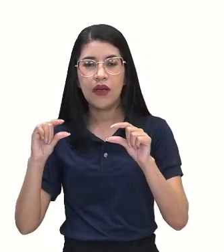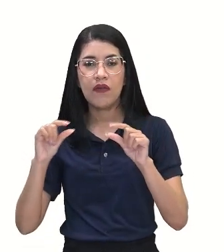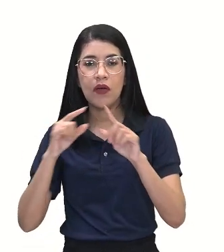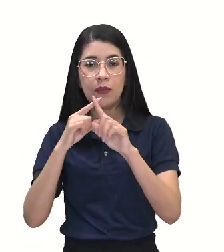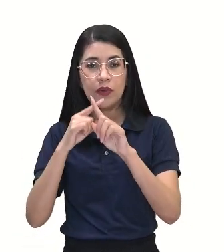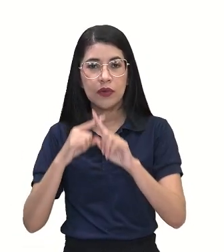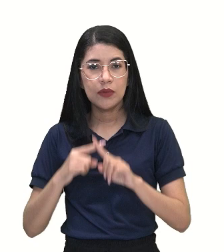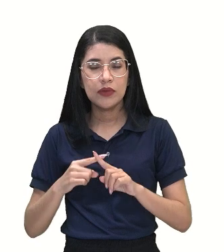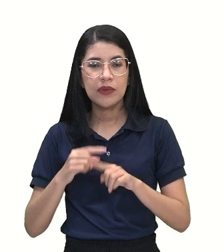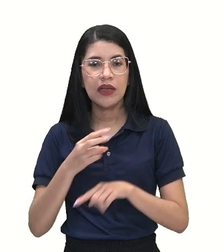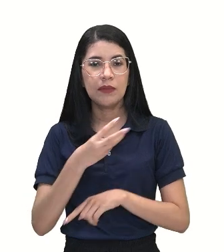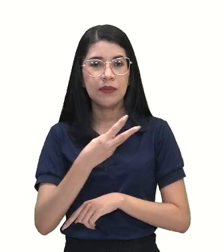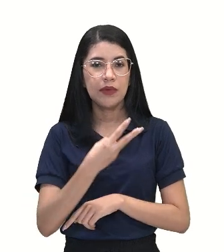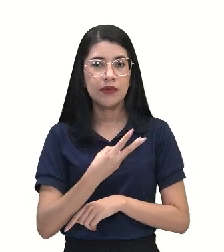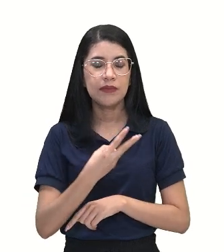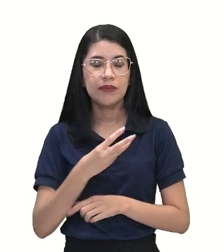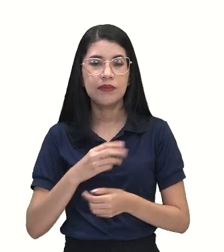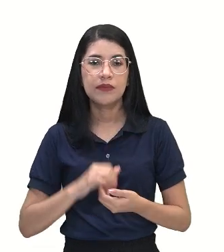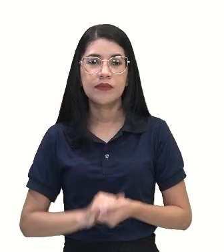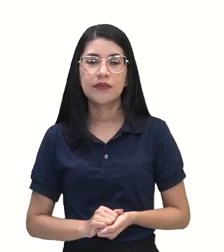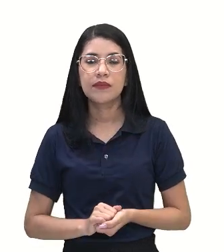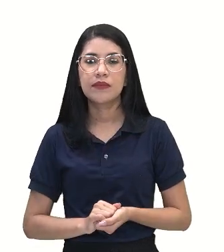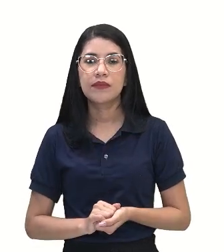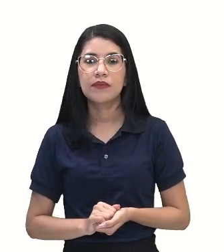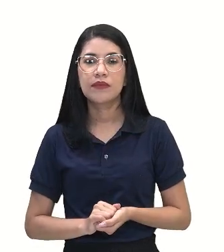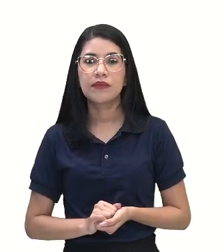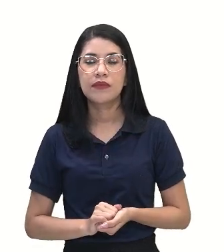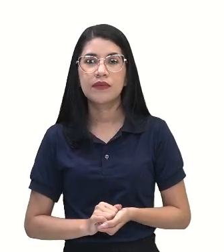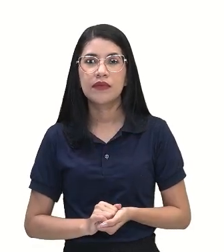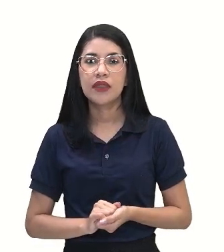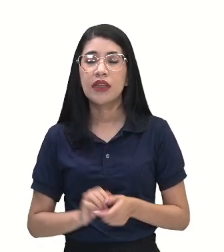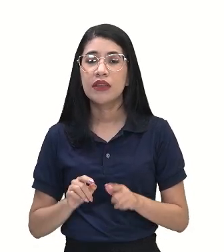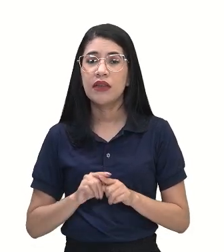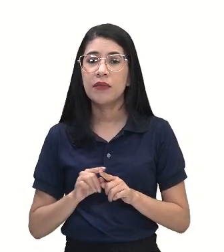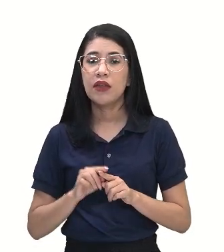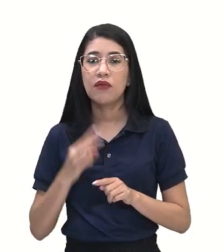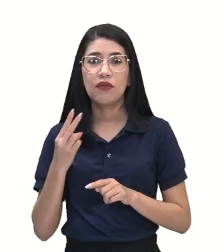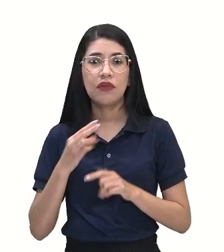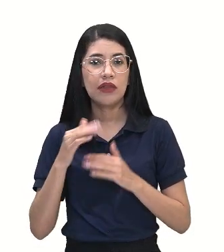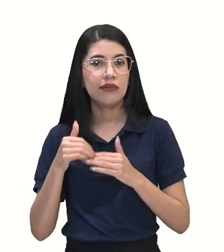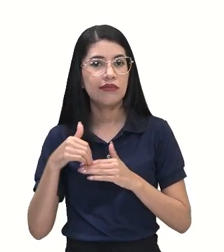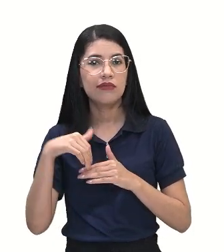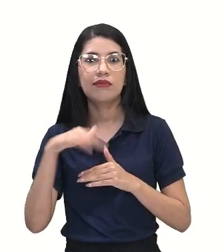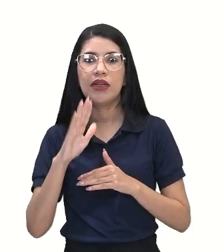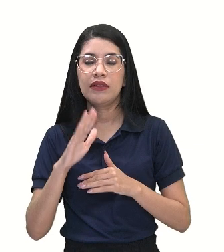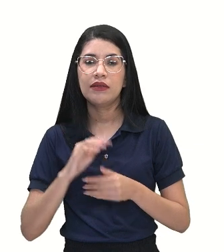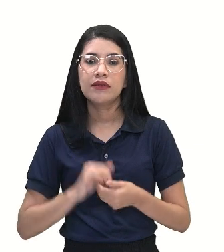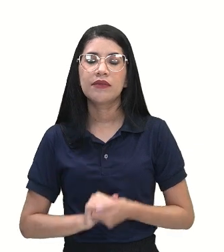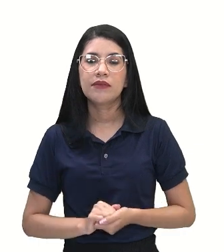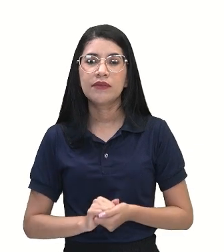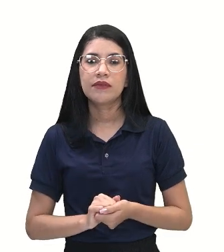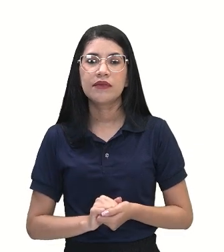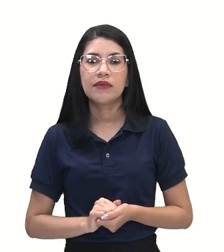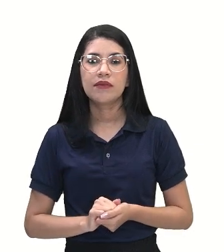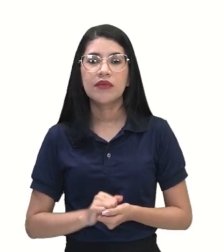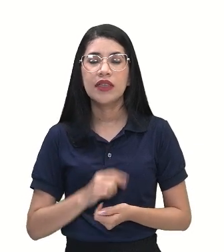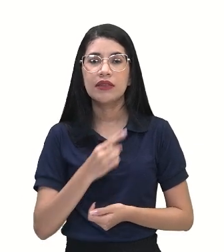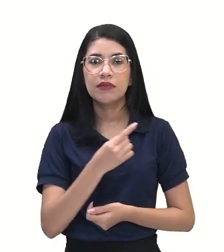multiplicar por 3. Vai dar um número maior ainda, né? Ó, 121